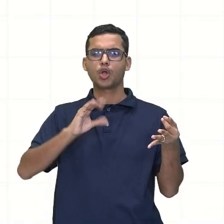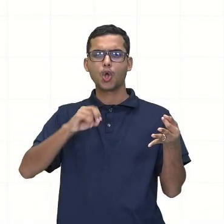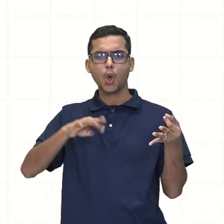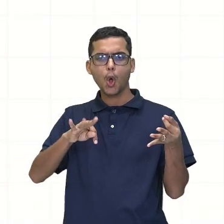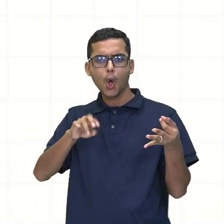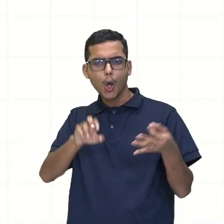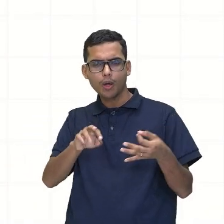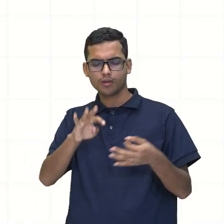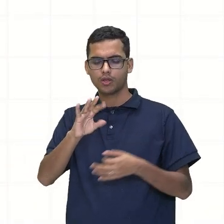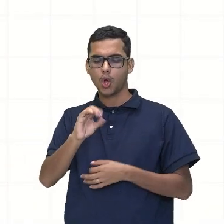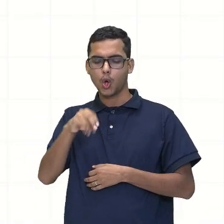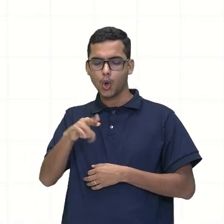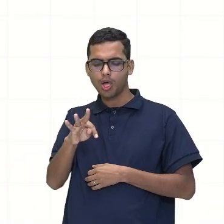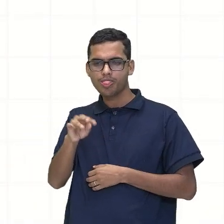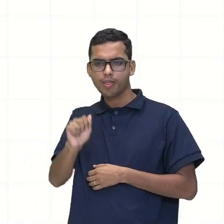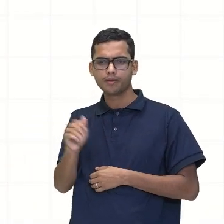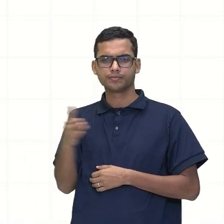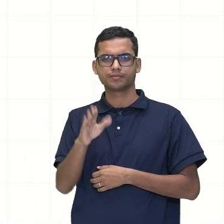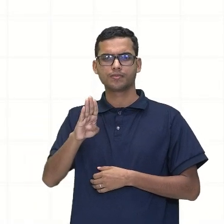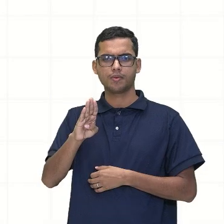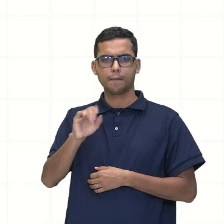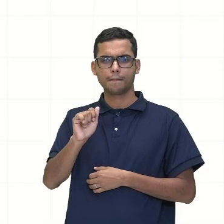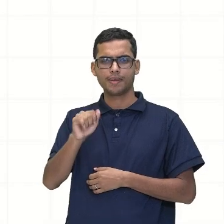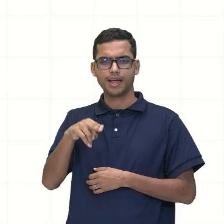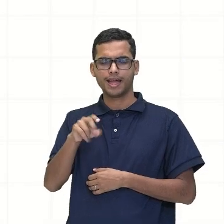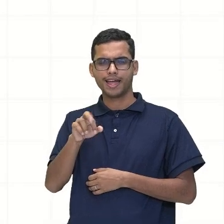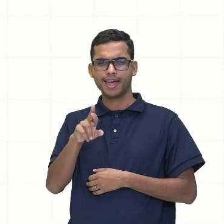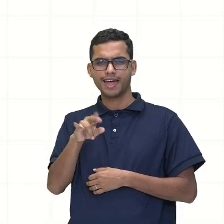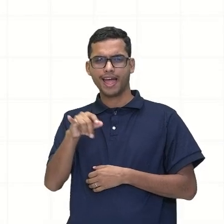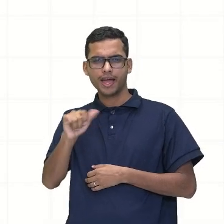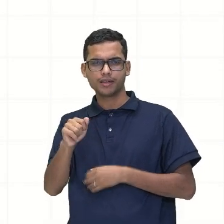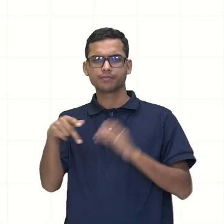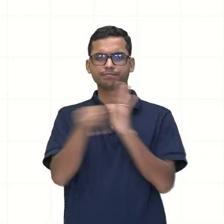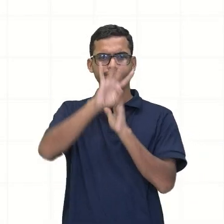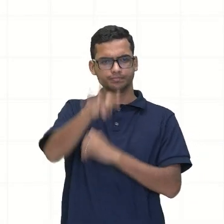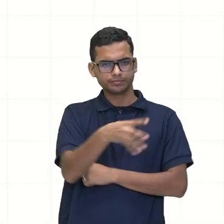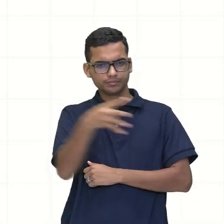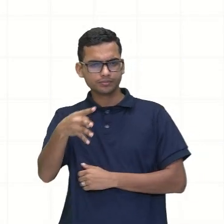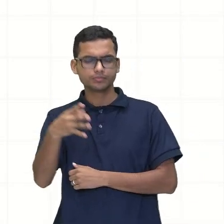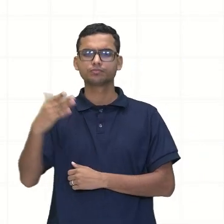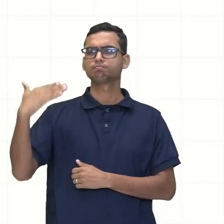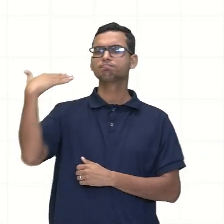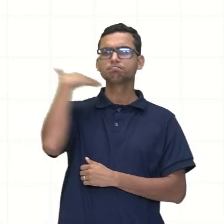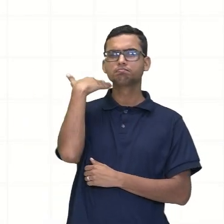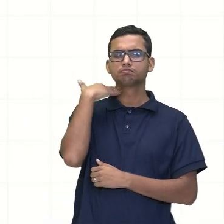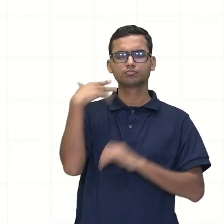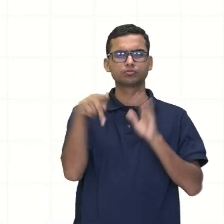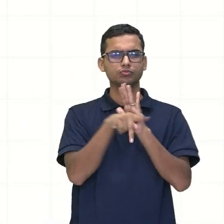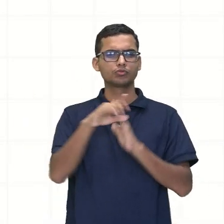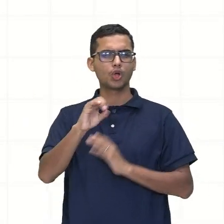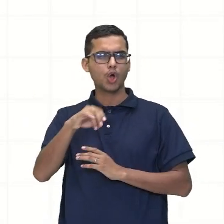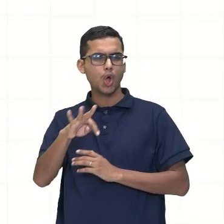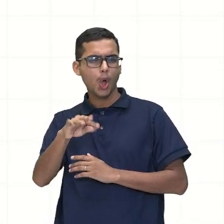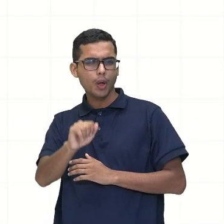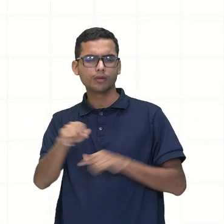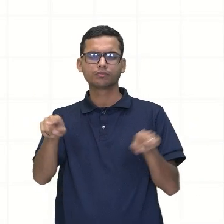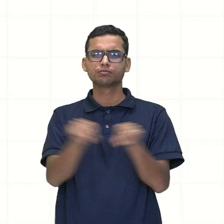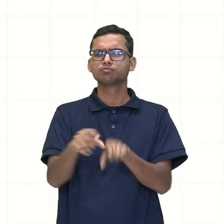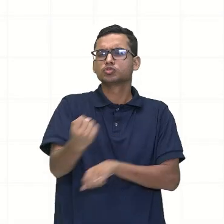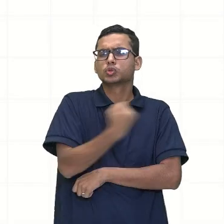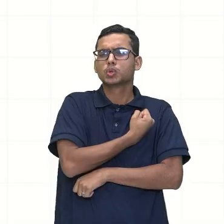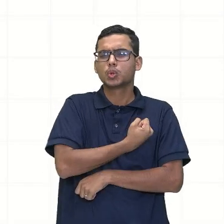conta bancária em forma de tabela. Quais números completam a coluna